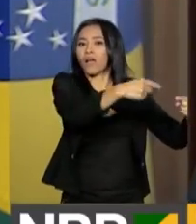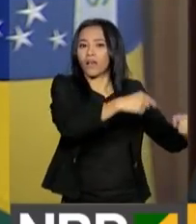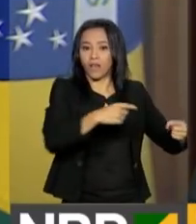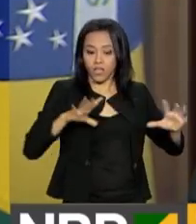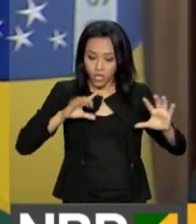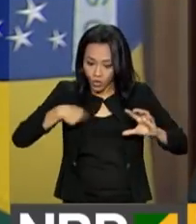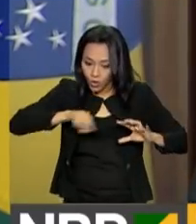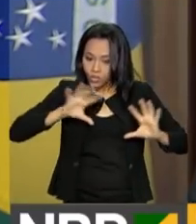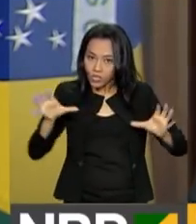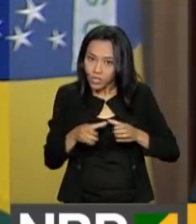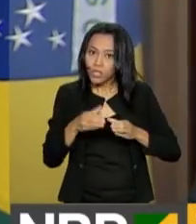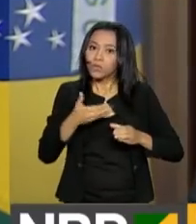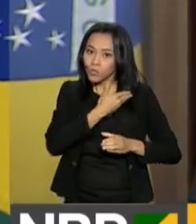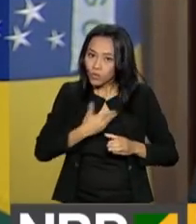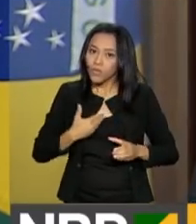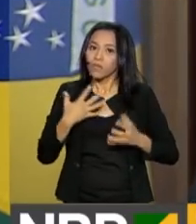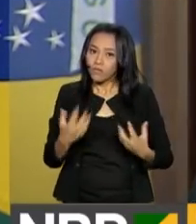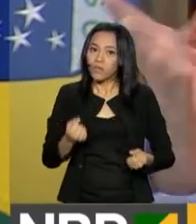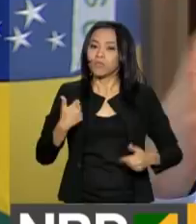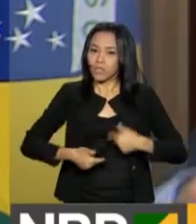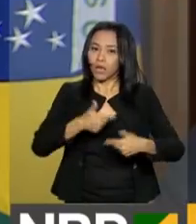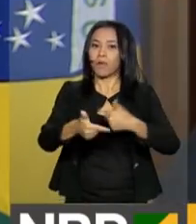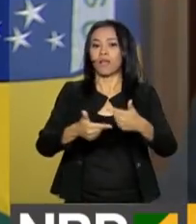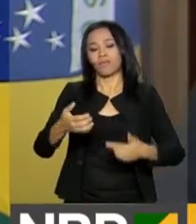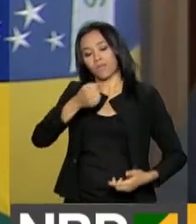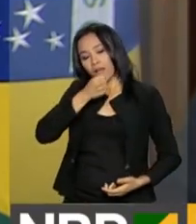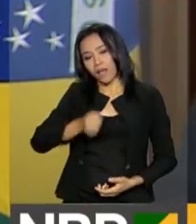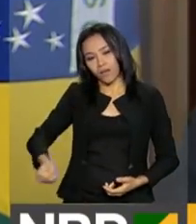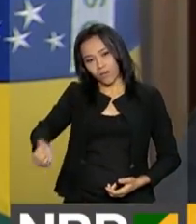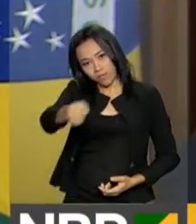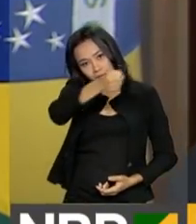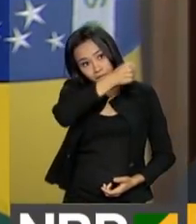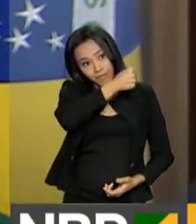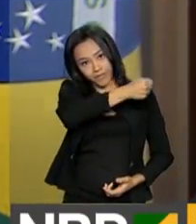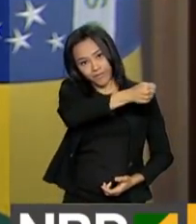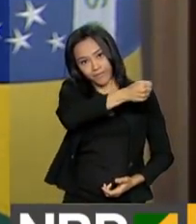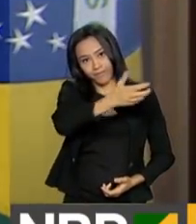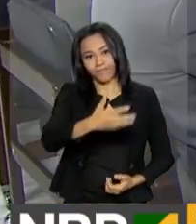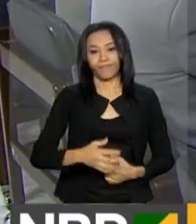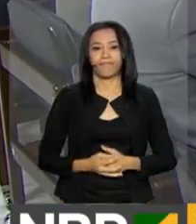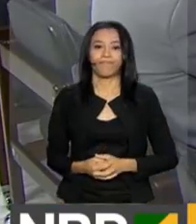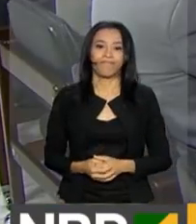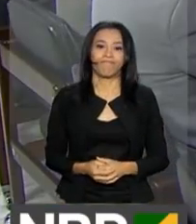caravana que o governo vai trabalhando agora vou passar a palavra a quem queira falar